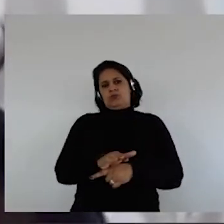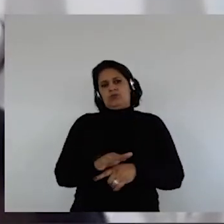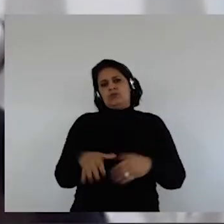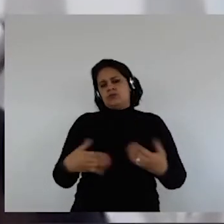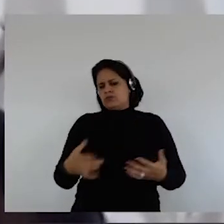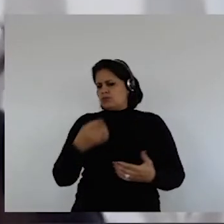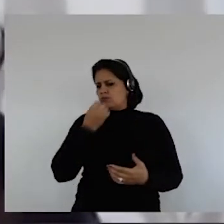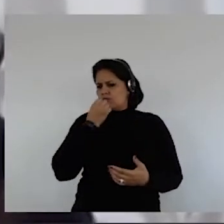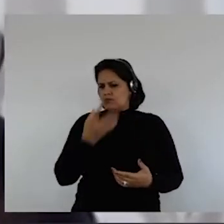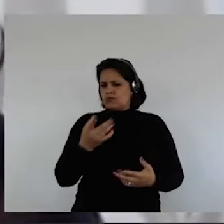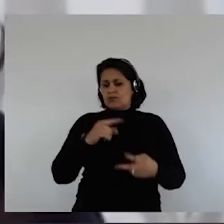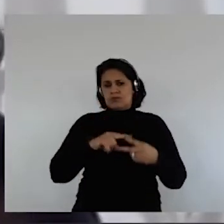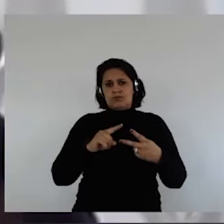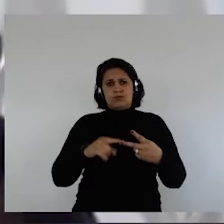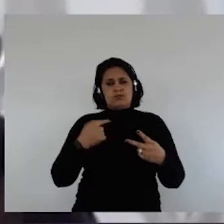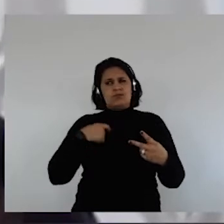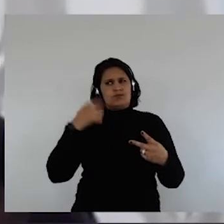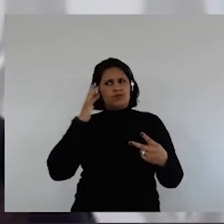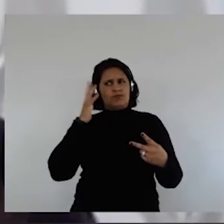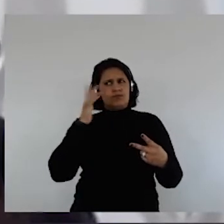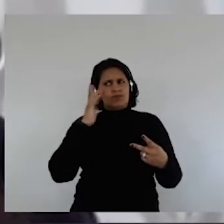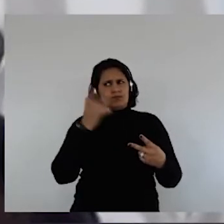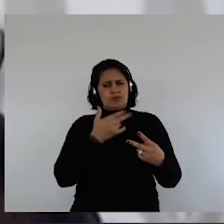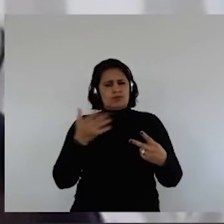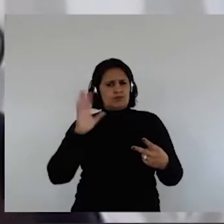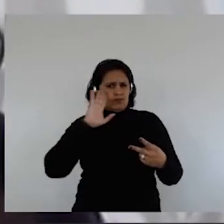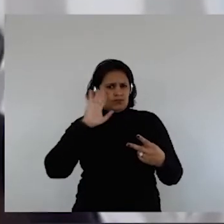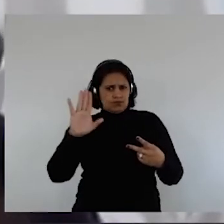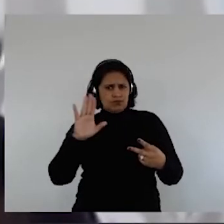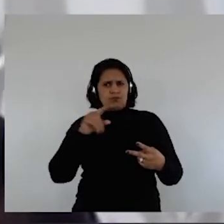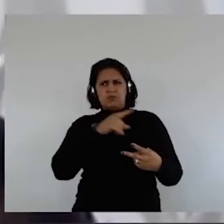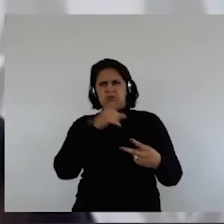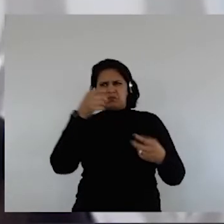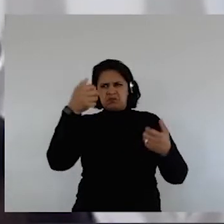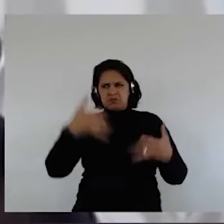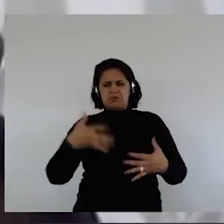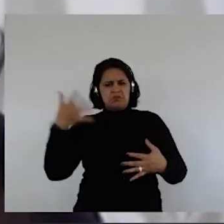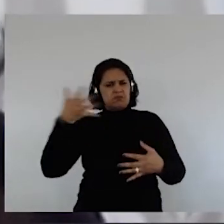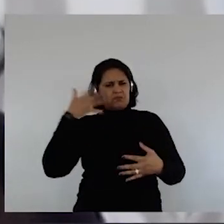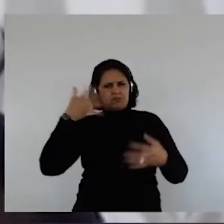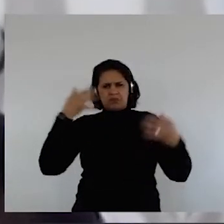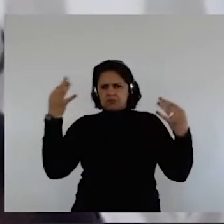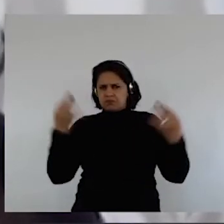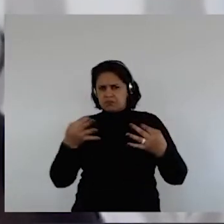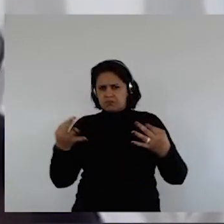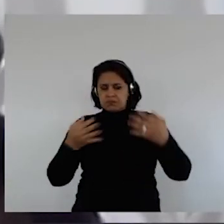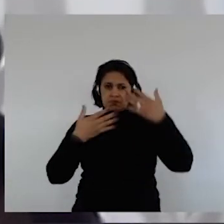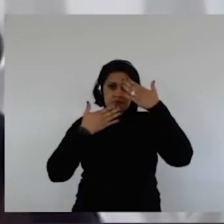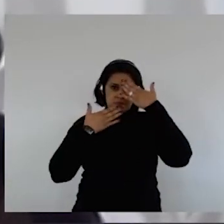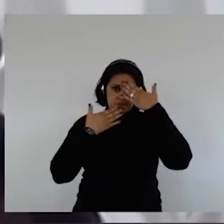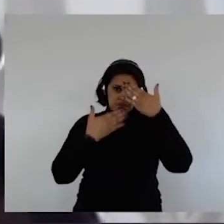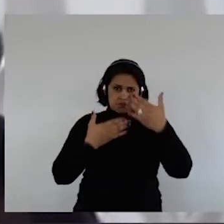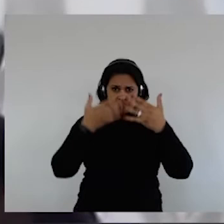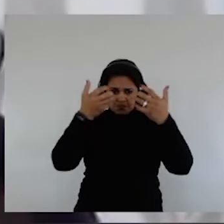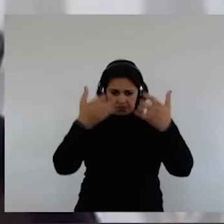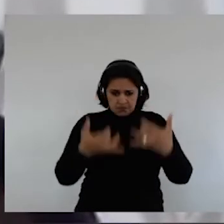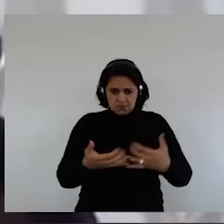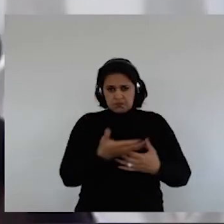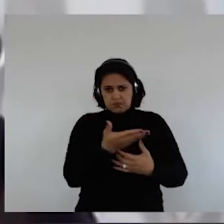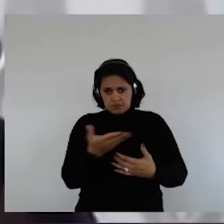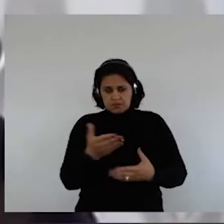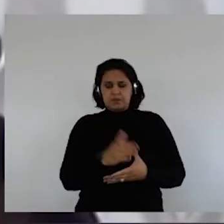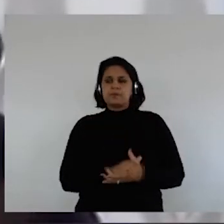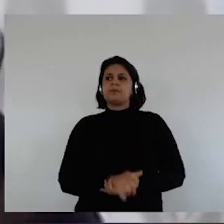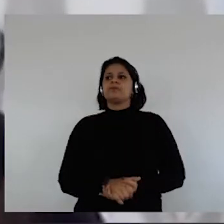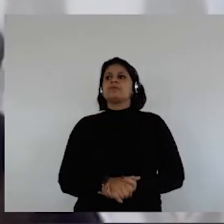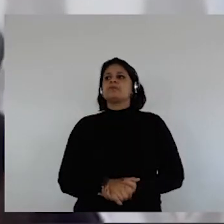foram minhas duas grandes reflexões. Excelente palestra, agradeço a senhora pela bela